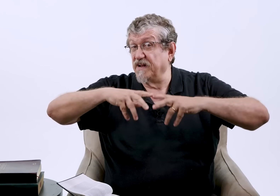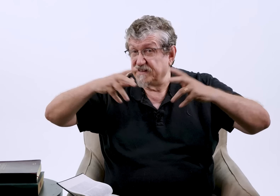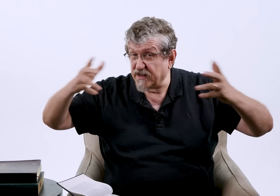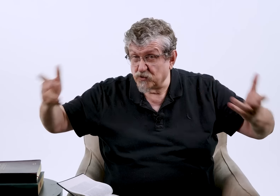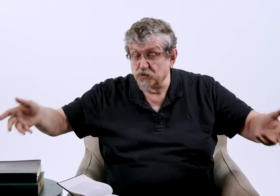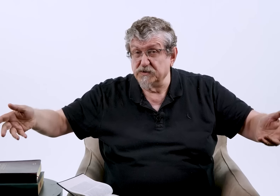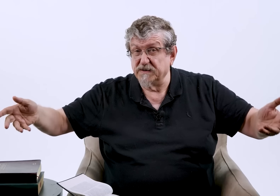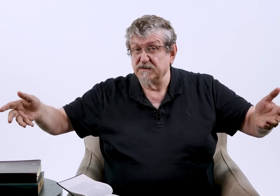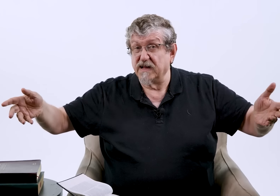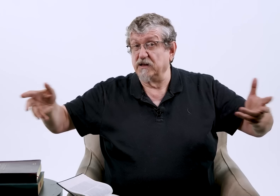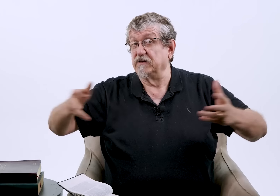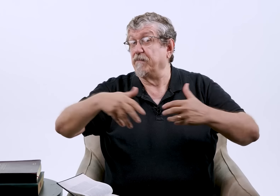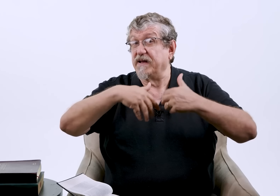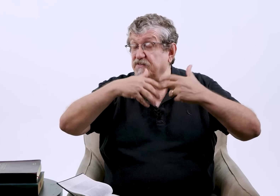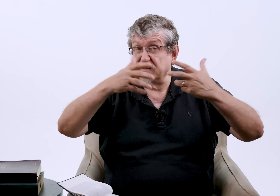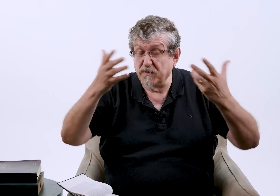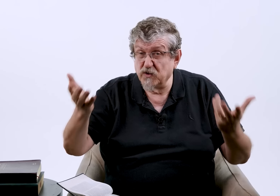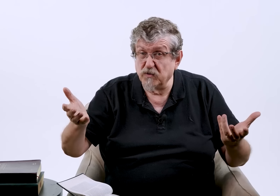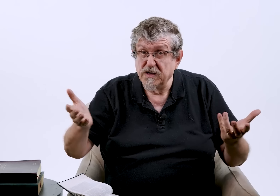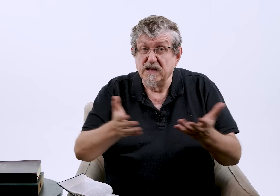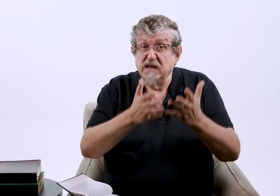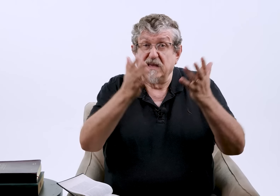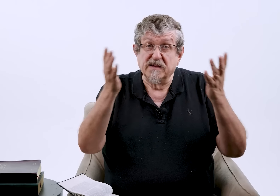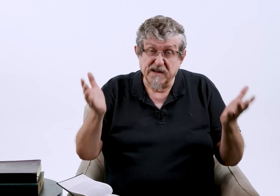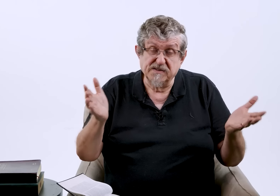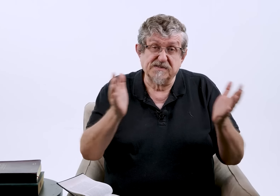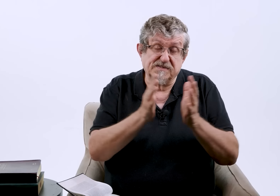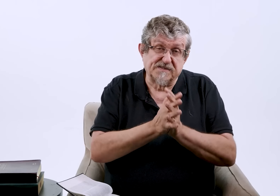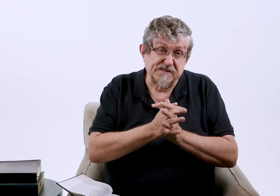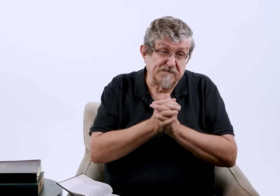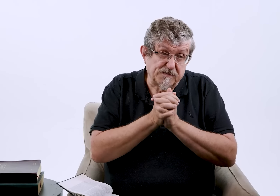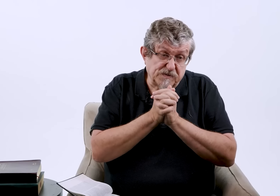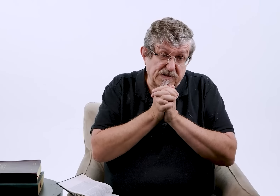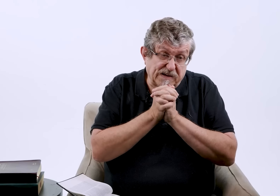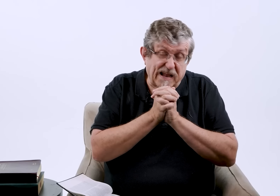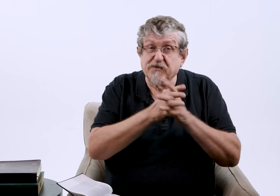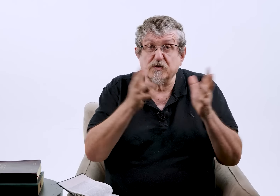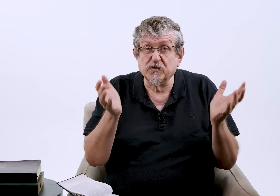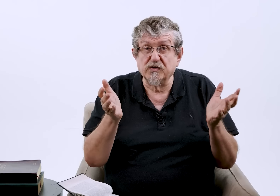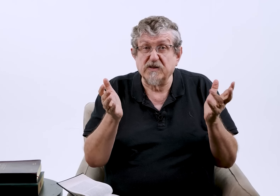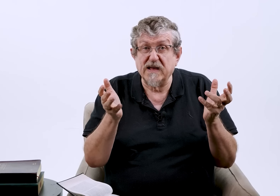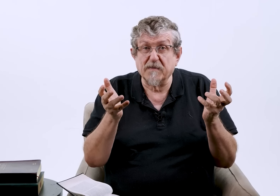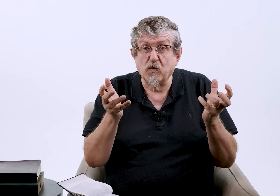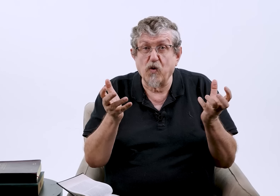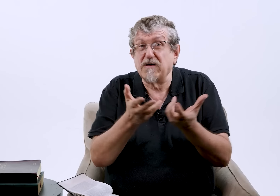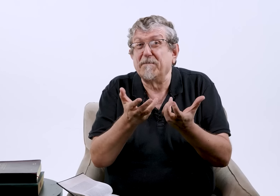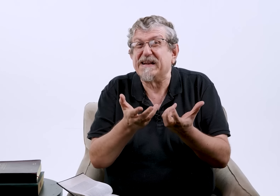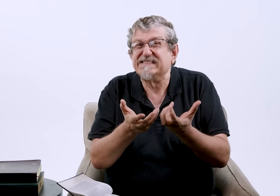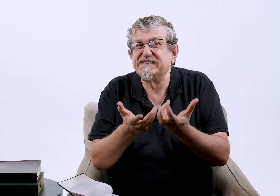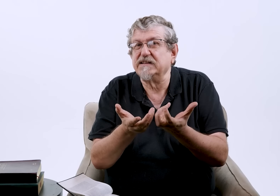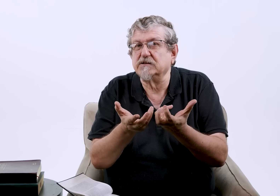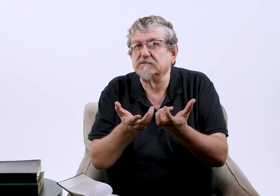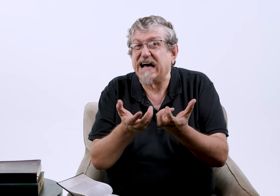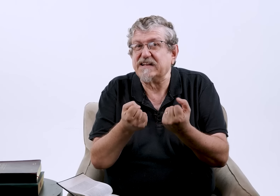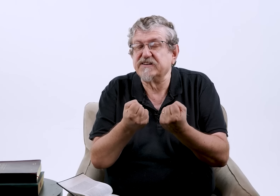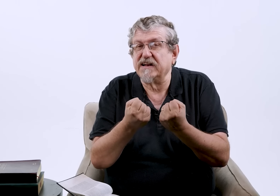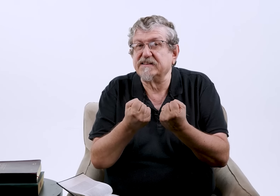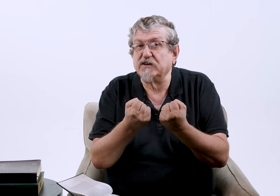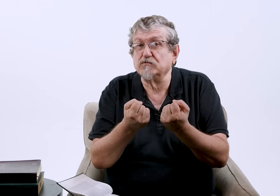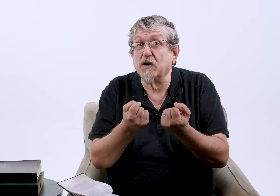obras da literatura, aquilo que aparece até mesmo em grandes, assim, vamos dizer, clássicos do cinema, quando apresentam